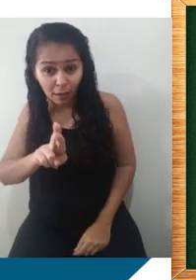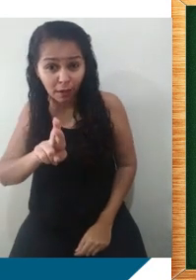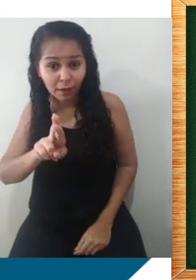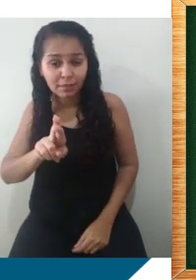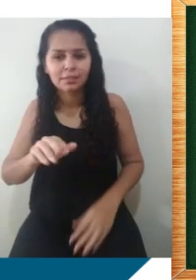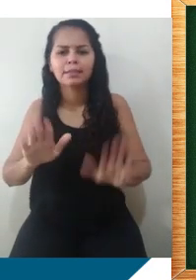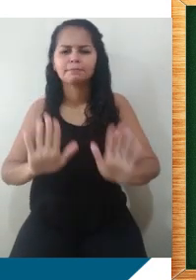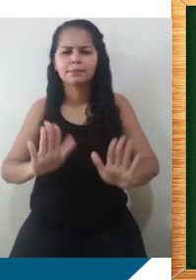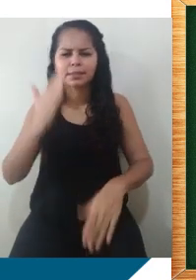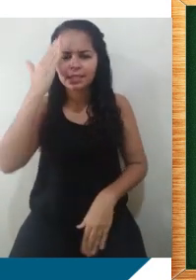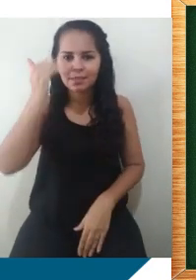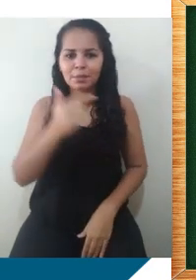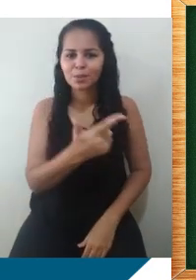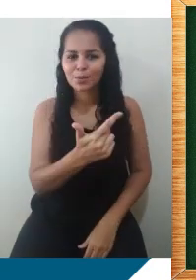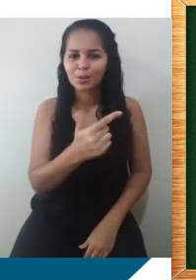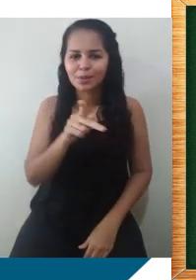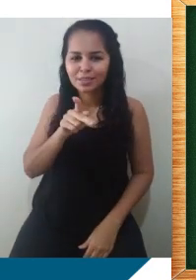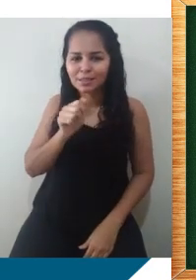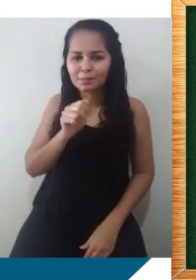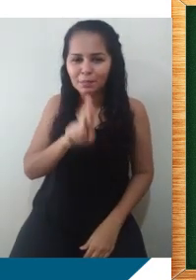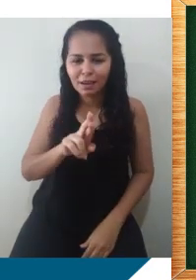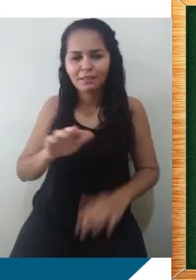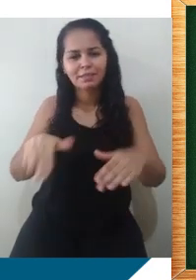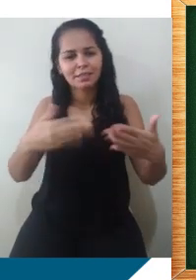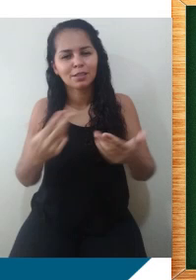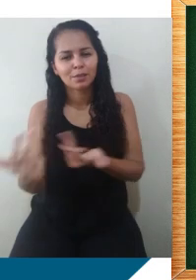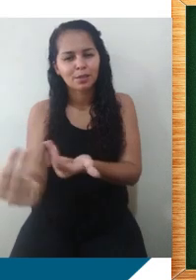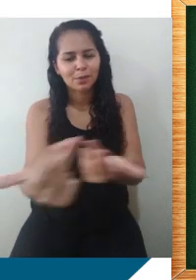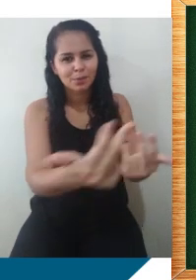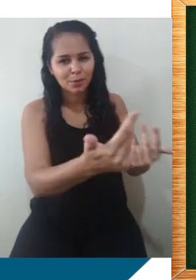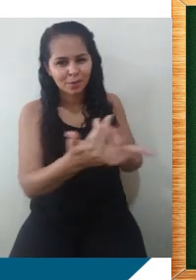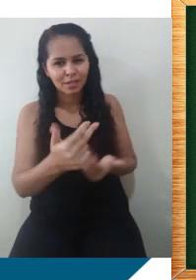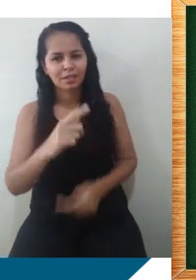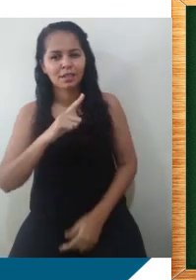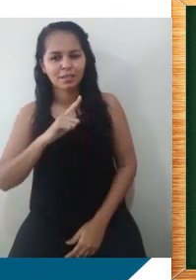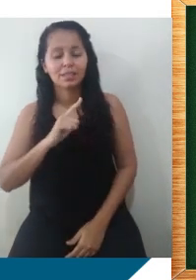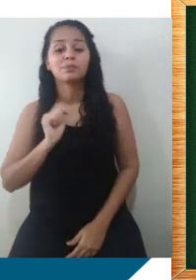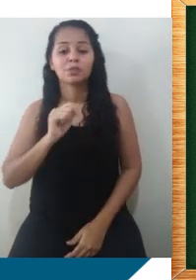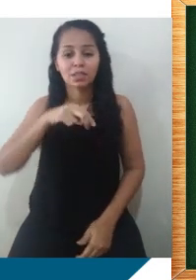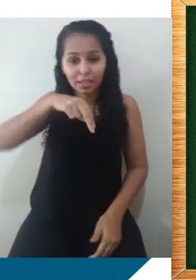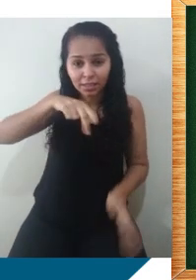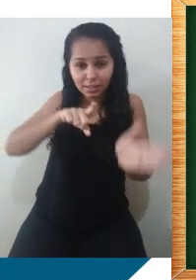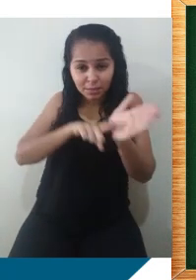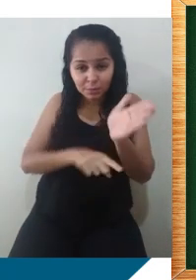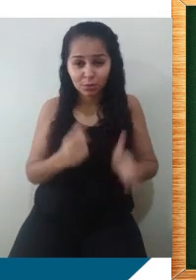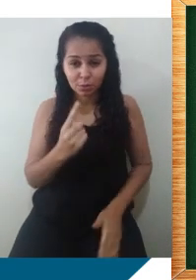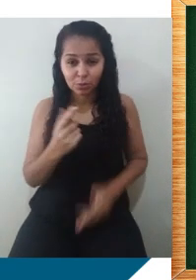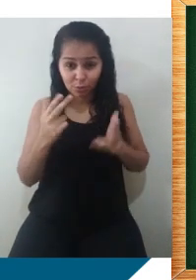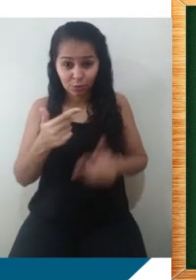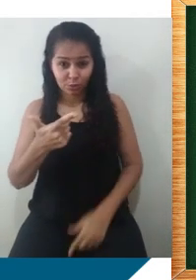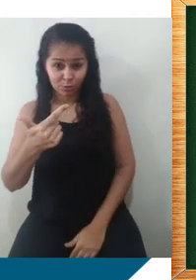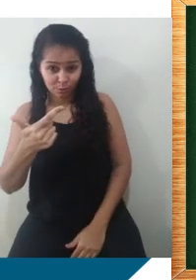que n-1 é igual a 12, logo n é igual a 13. Bom, por hoje é só.